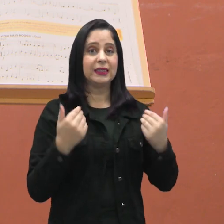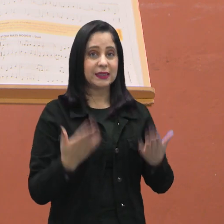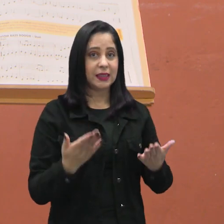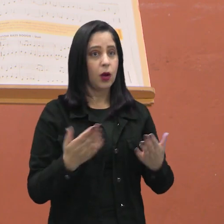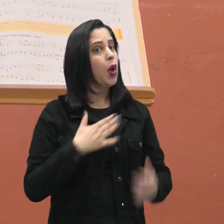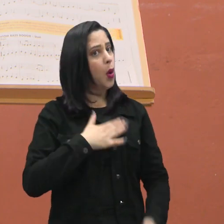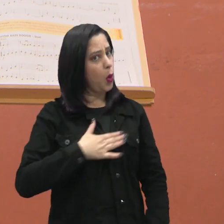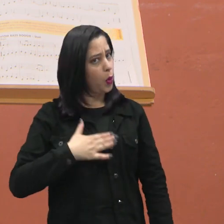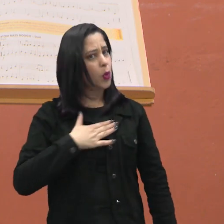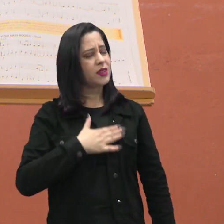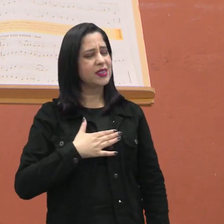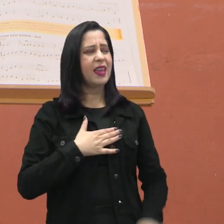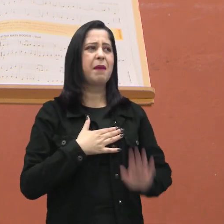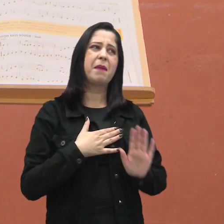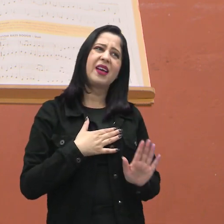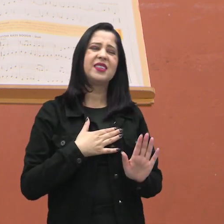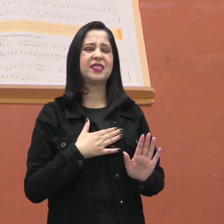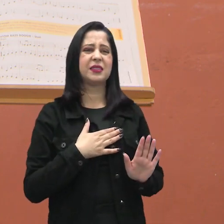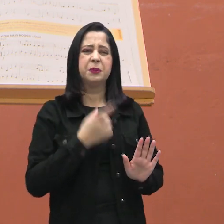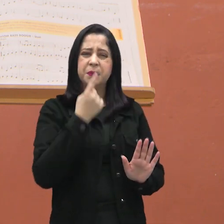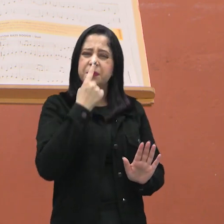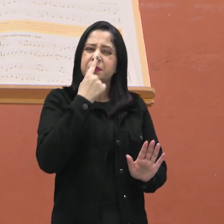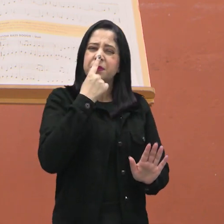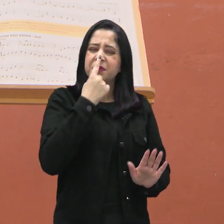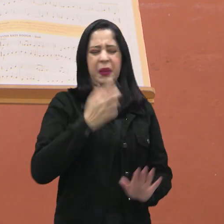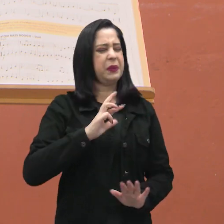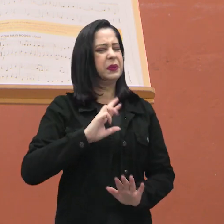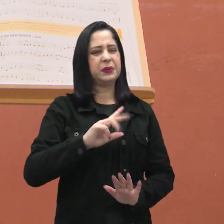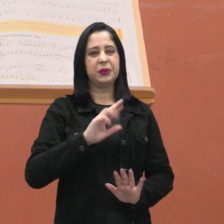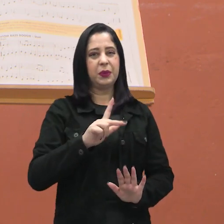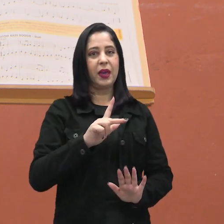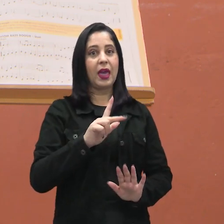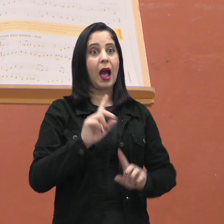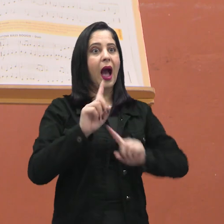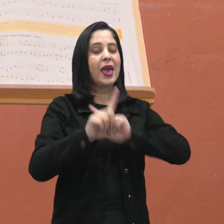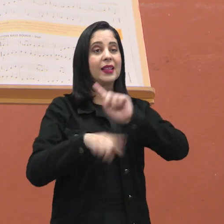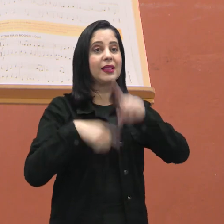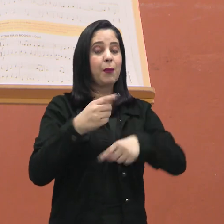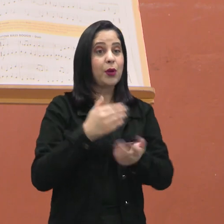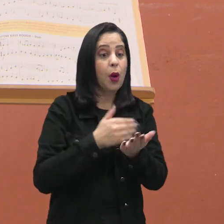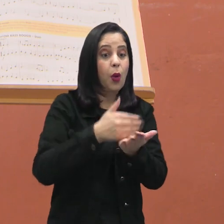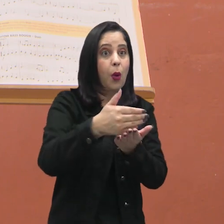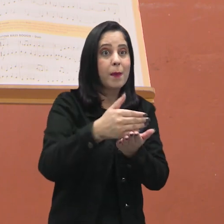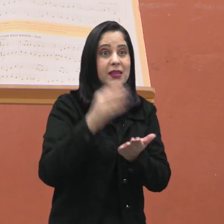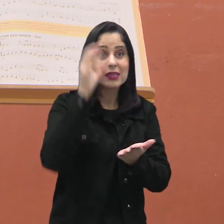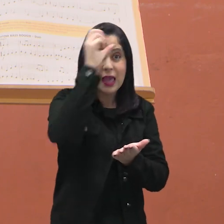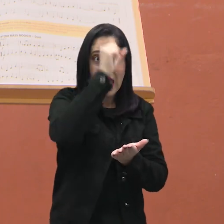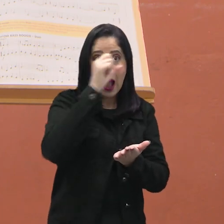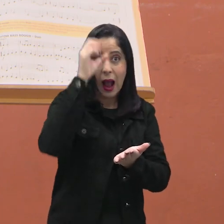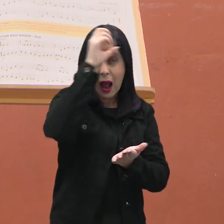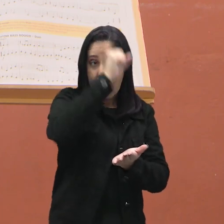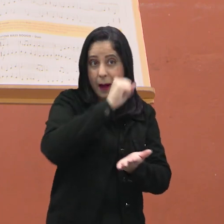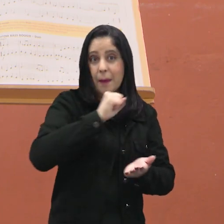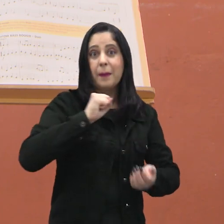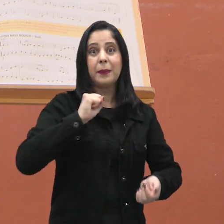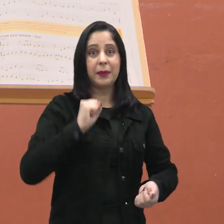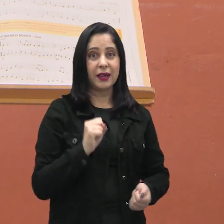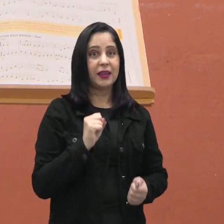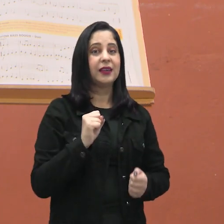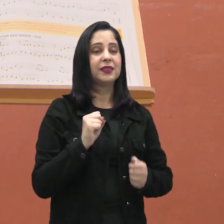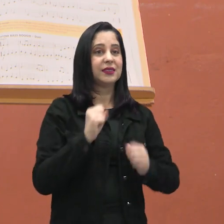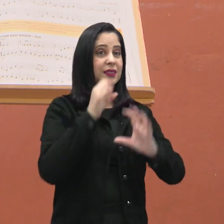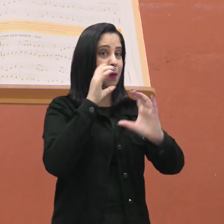Aí eu gostei bastante, mas eu não curti muito não. Aí depois passou acho que 1 ano, aí